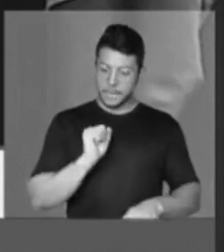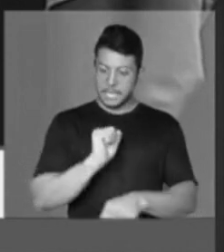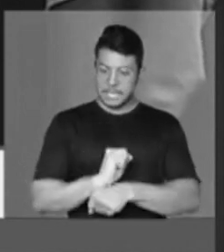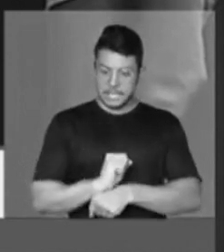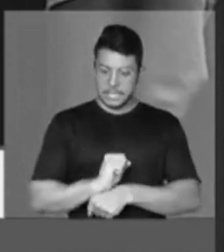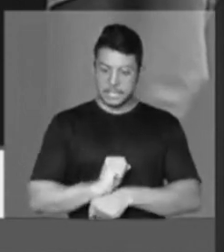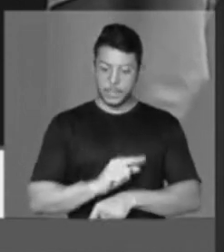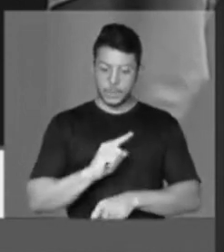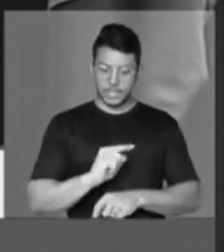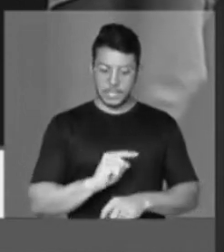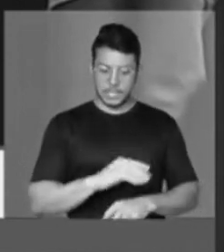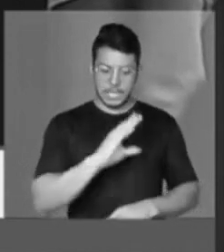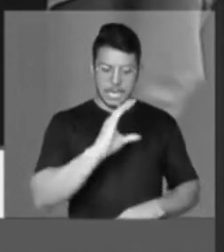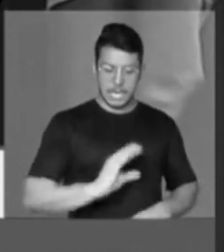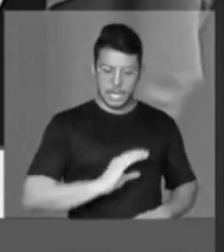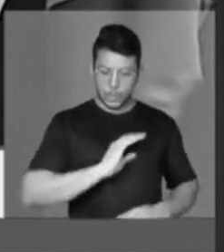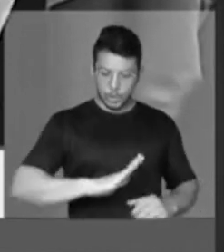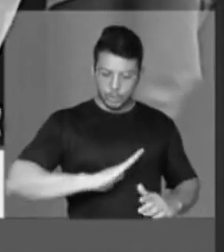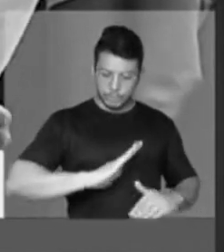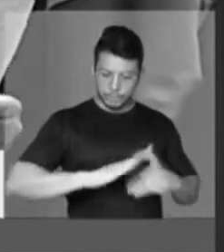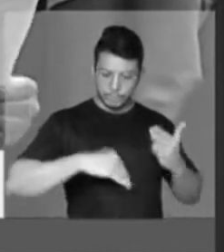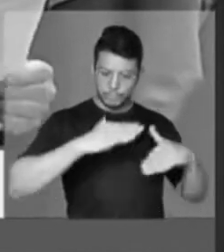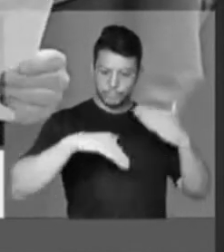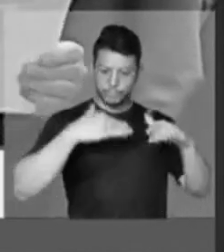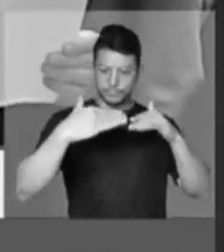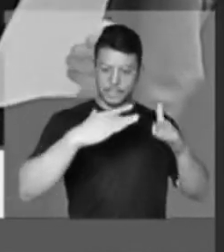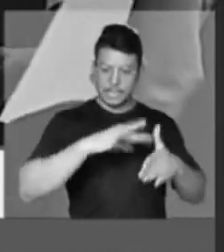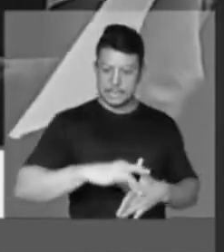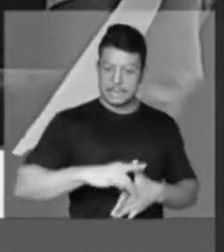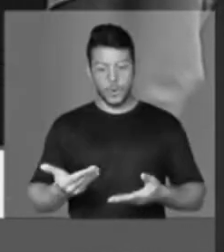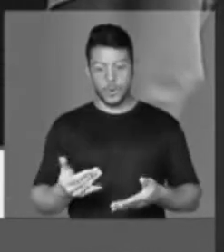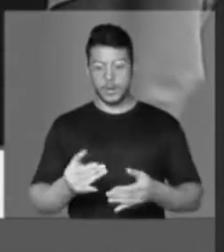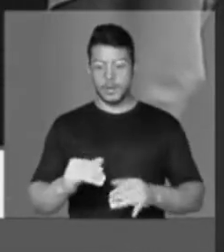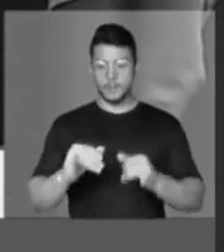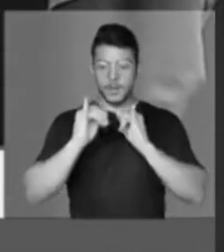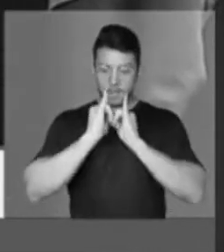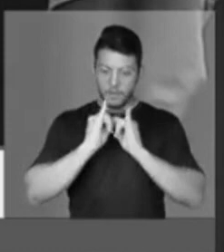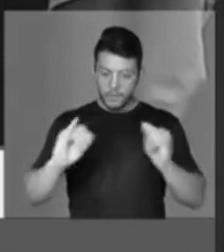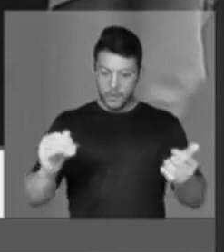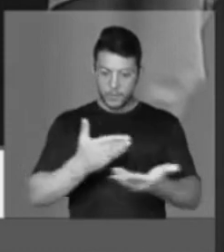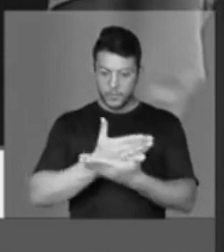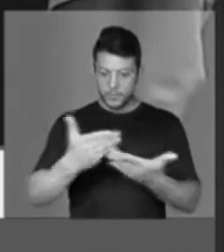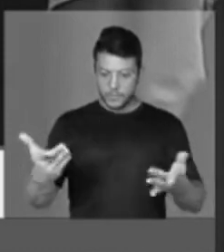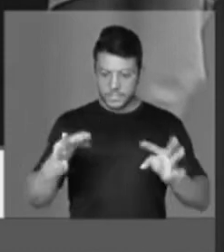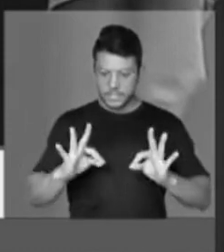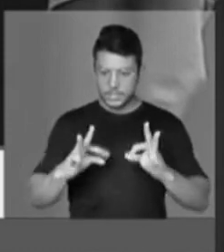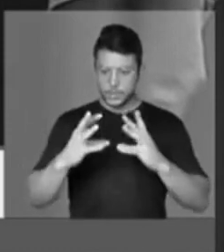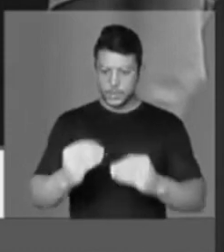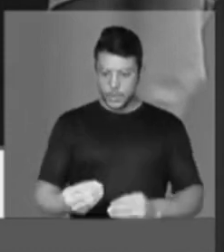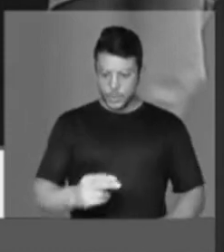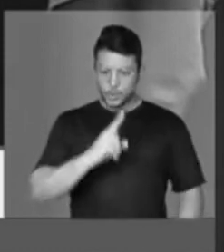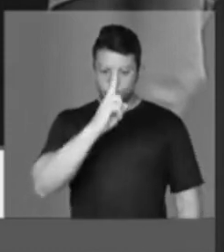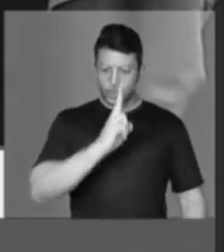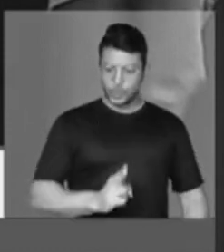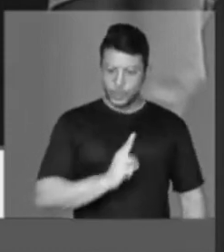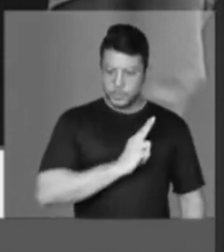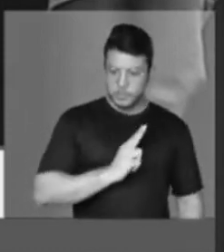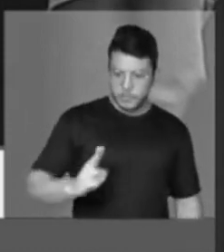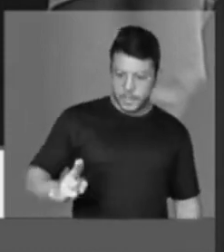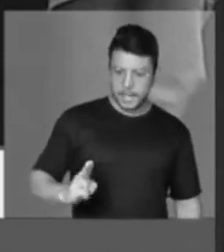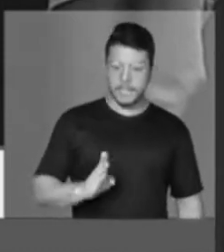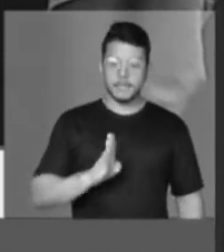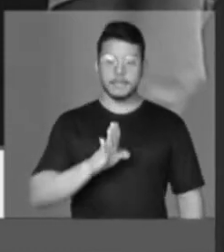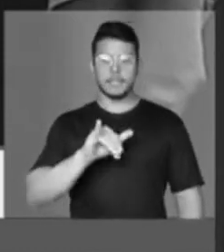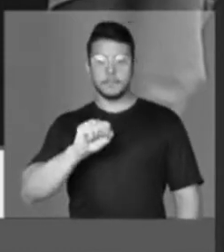avanço da Igreja Católica na liderança da oposição. Os bispos, padres, a